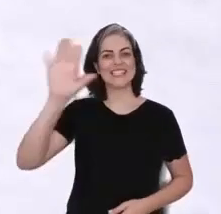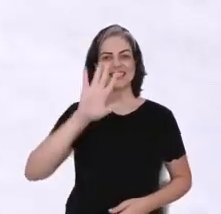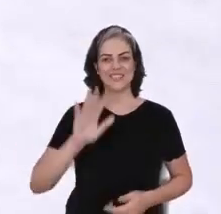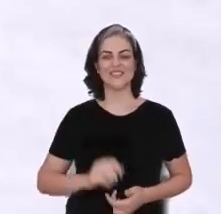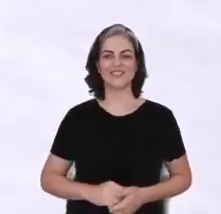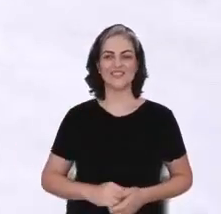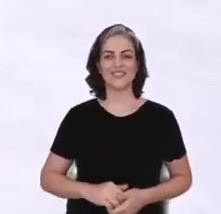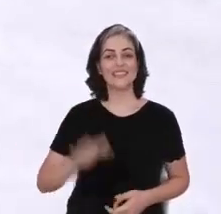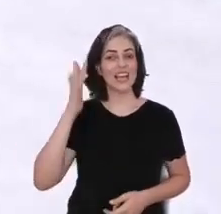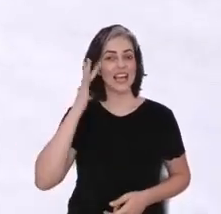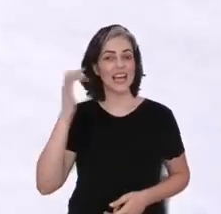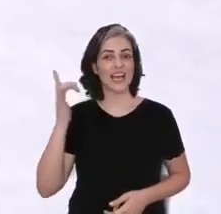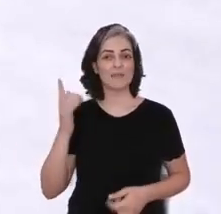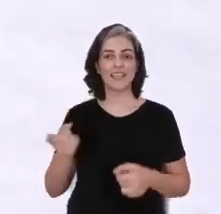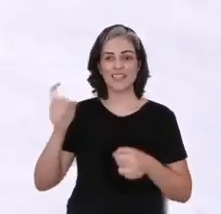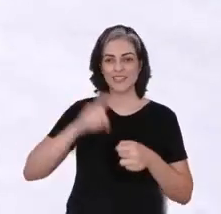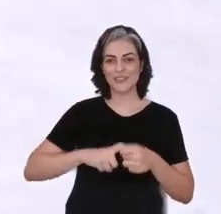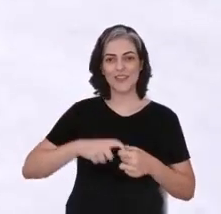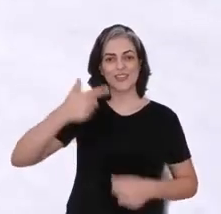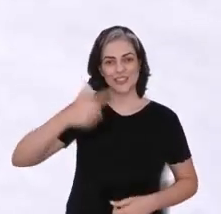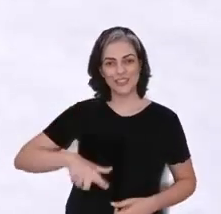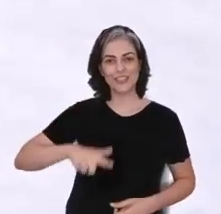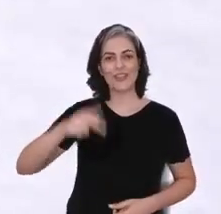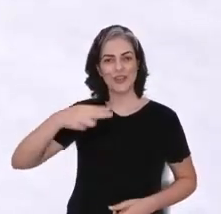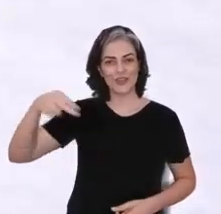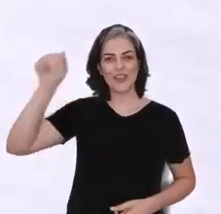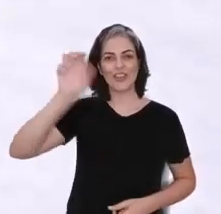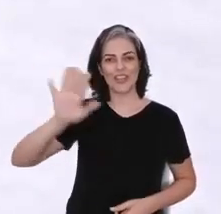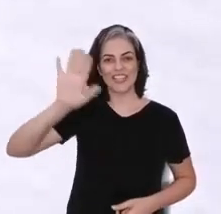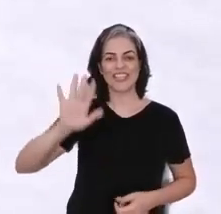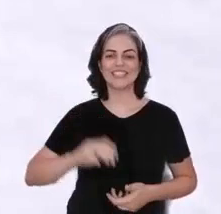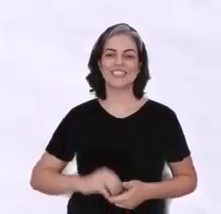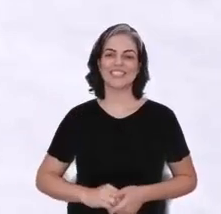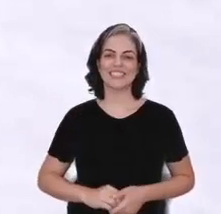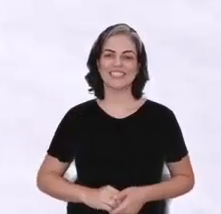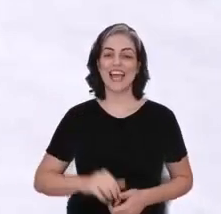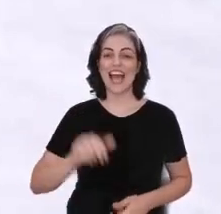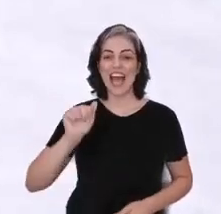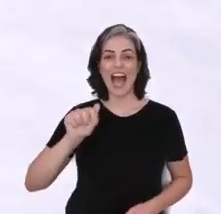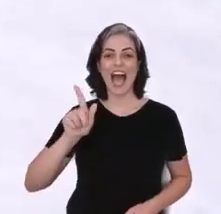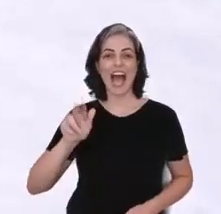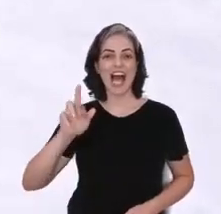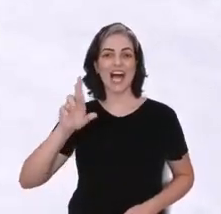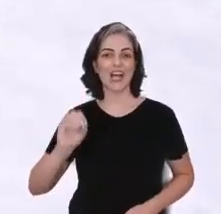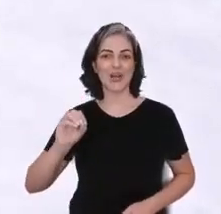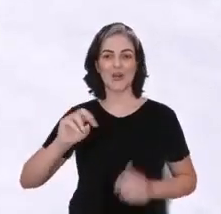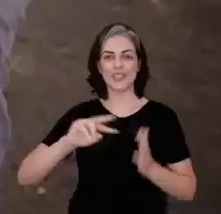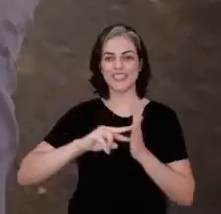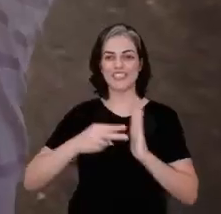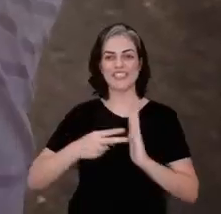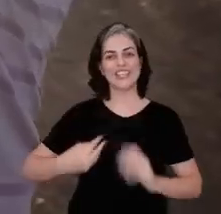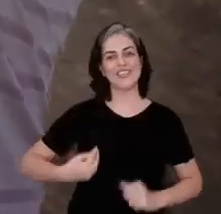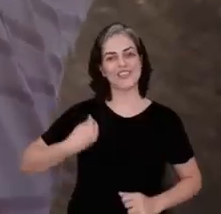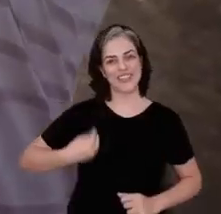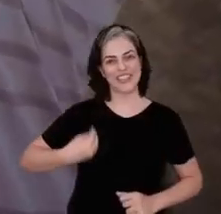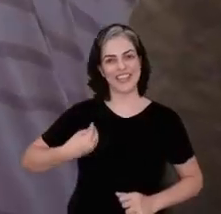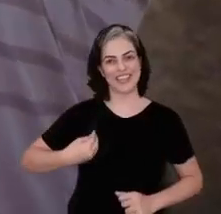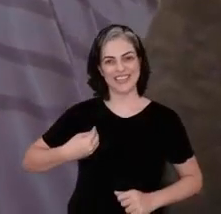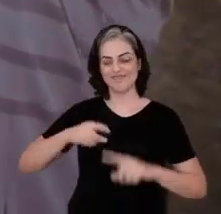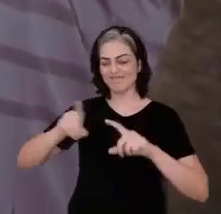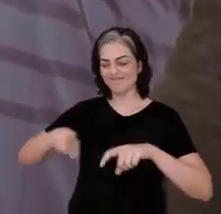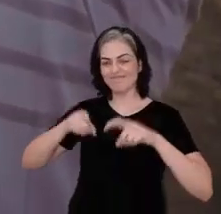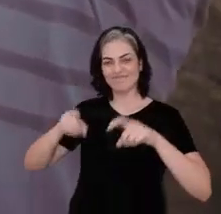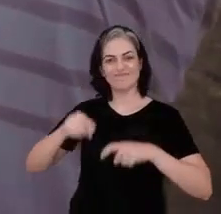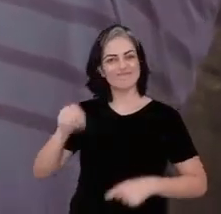tô amanhã retornaremos ao nordeste novamente Olha a vida água